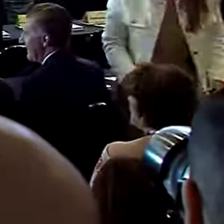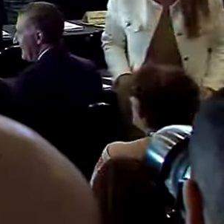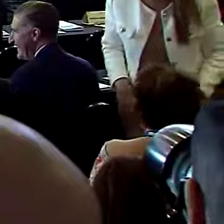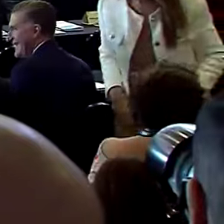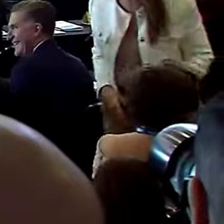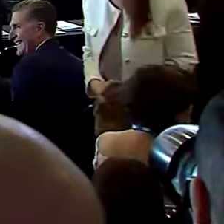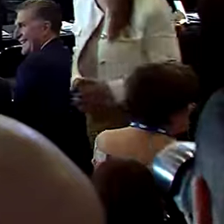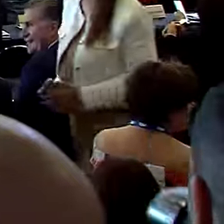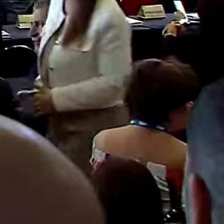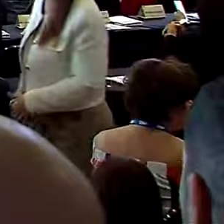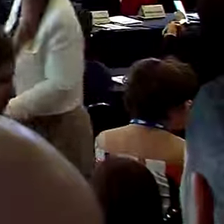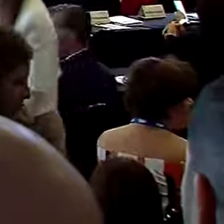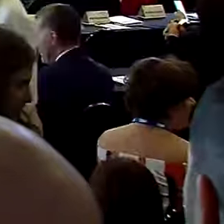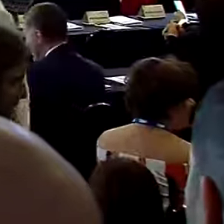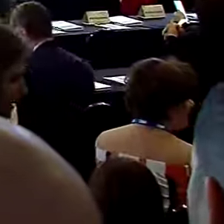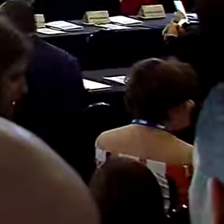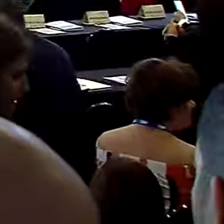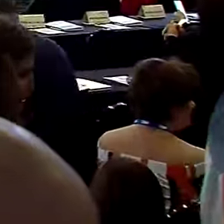Transcrição e